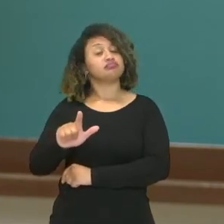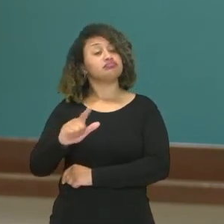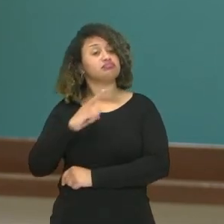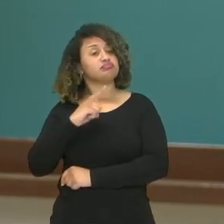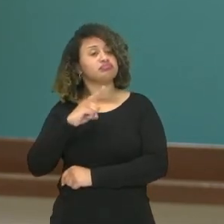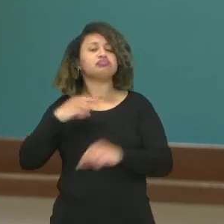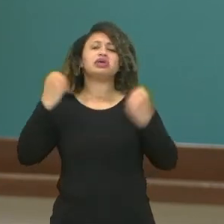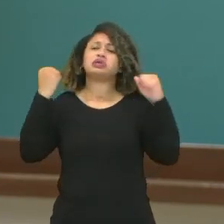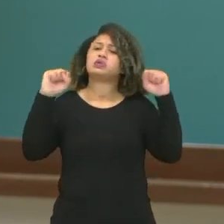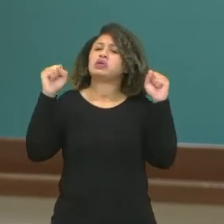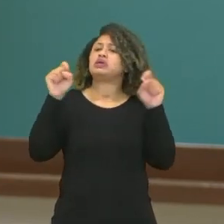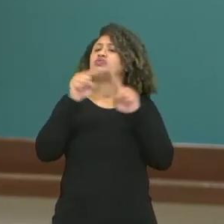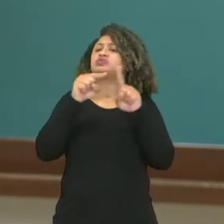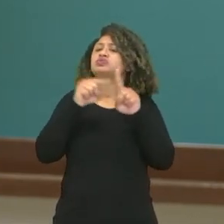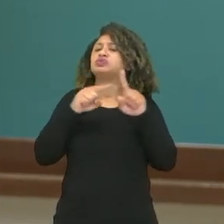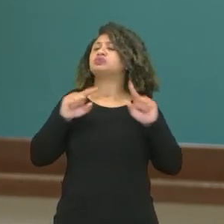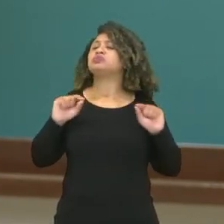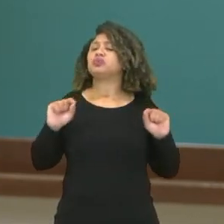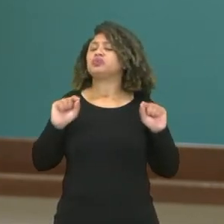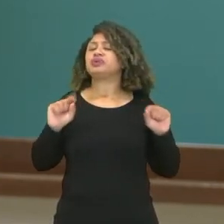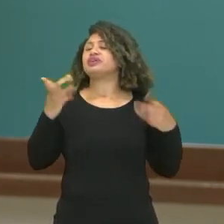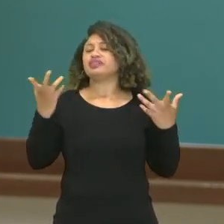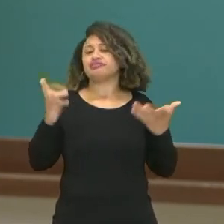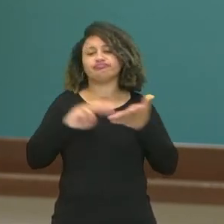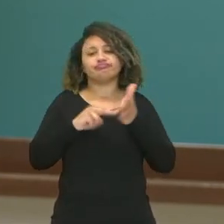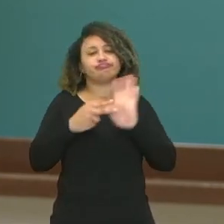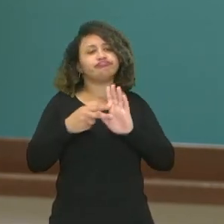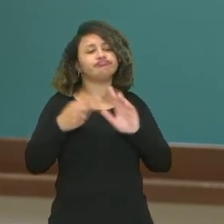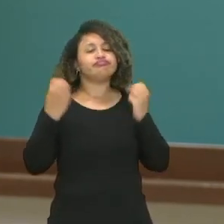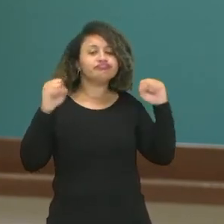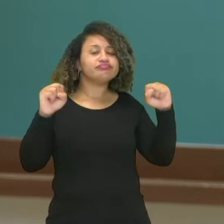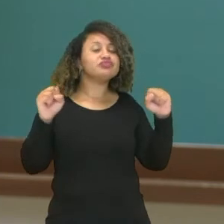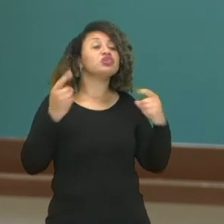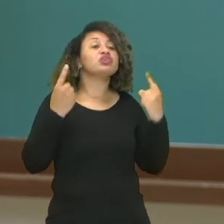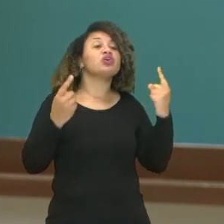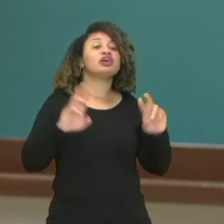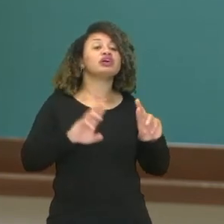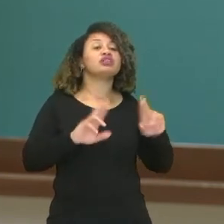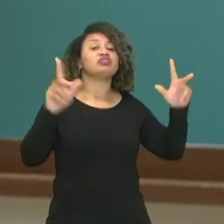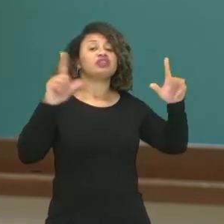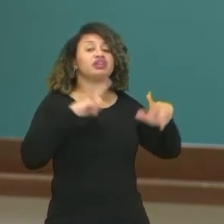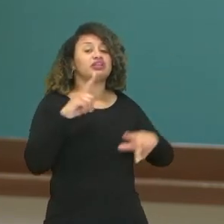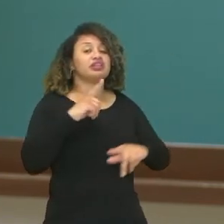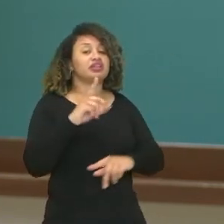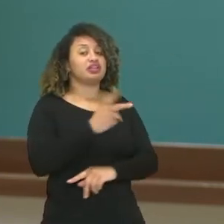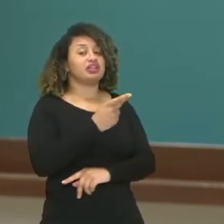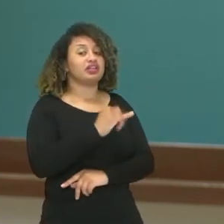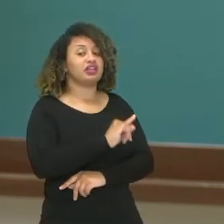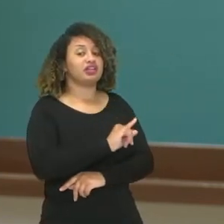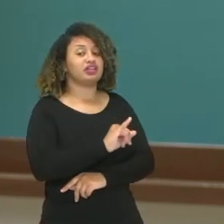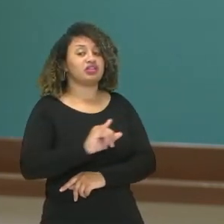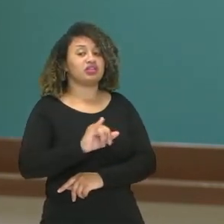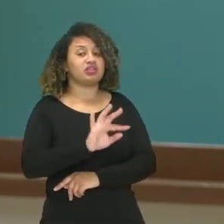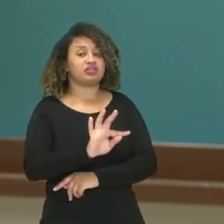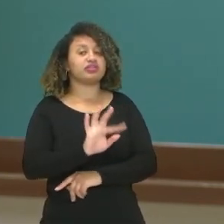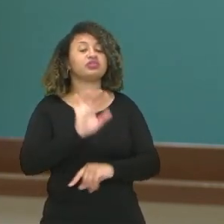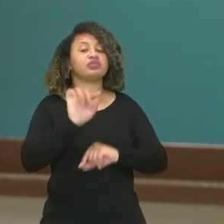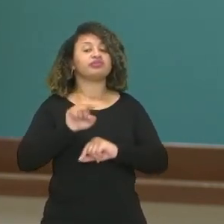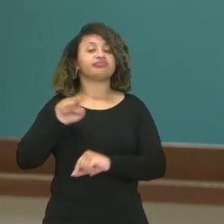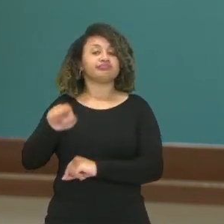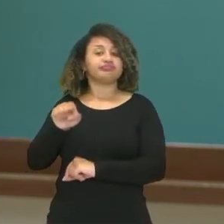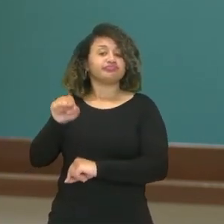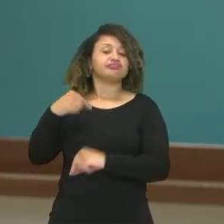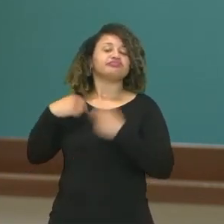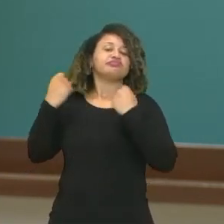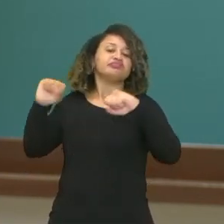em funcional. O que é esse funcional? E qual que é a diferença dele para o HIIT? Então, funcional são atividades, exercícios